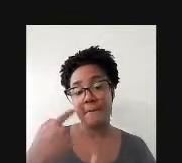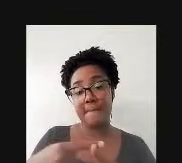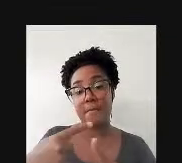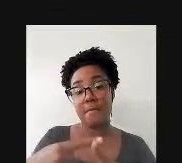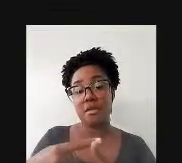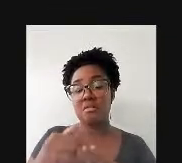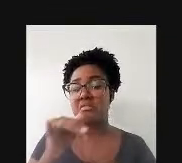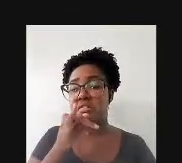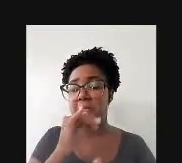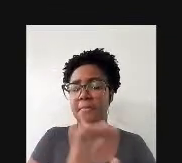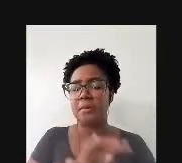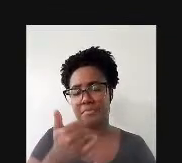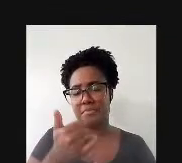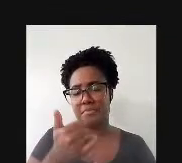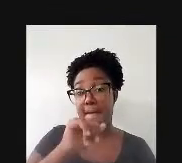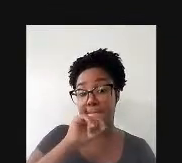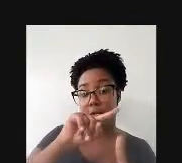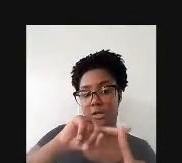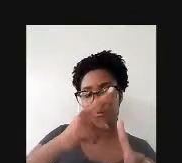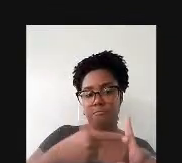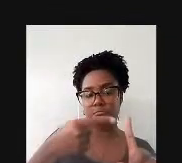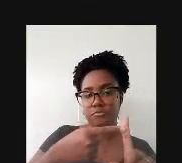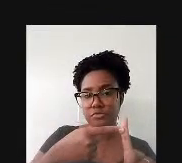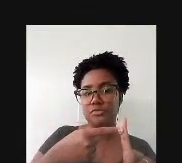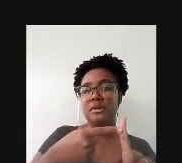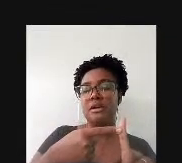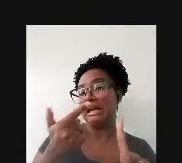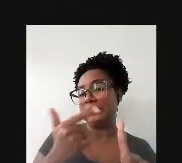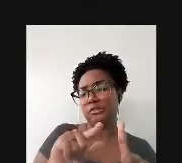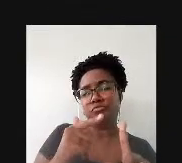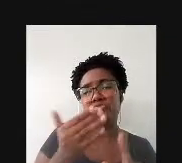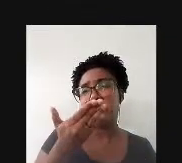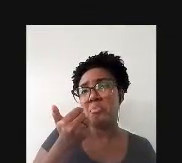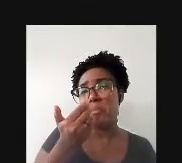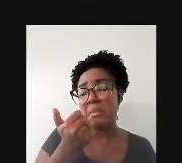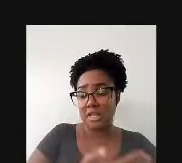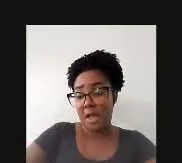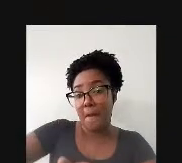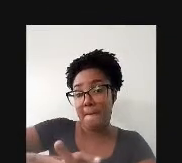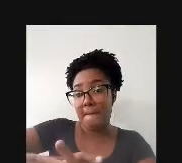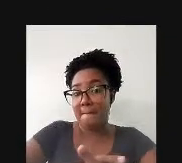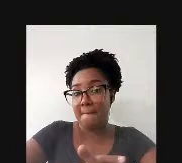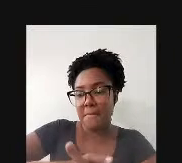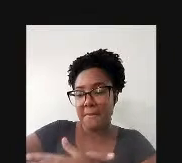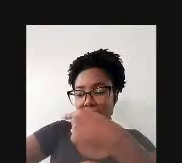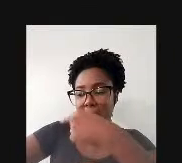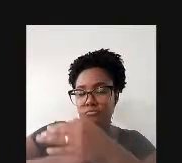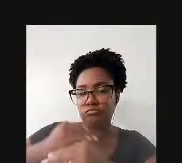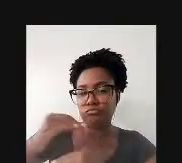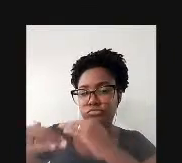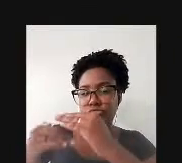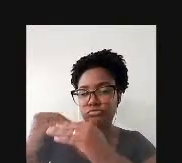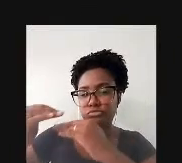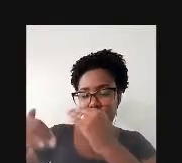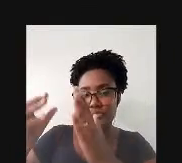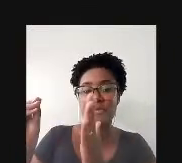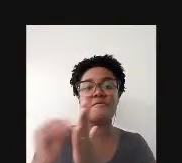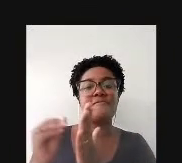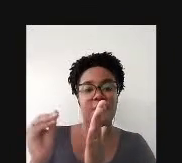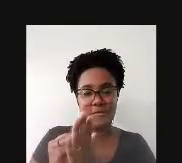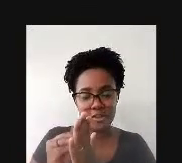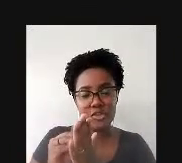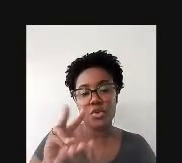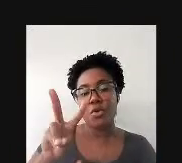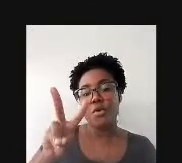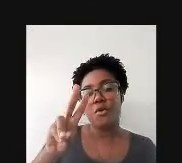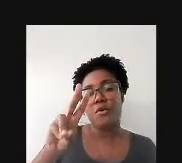mal alimentada, a criança cresce, ela acaba ficando com baixo peso. E com baixo peso, ela acaba nascendo com